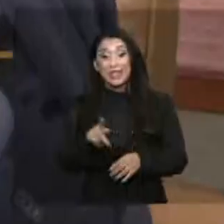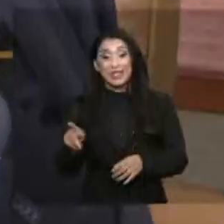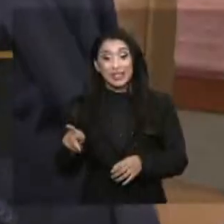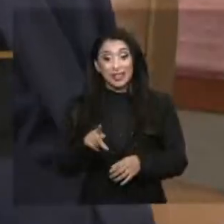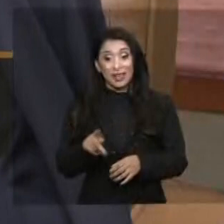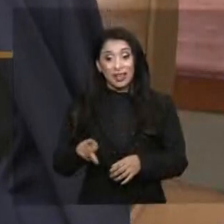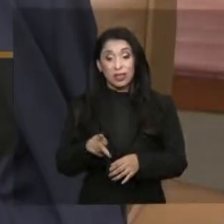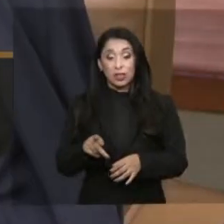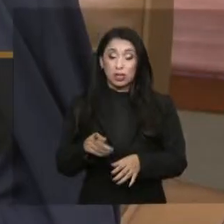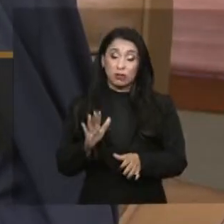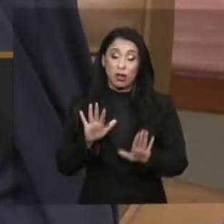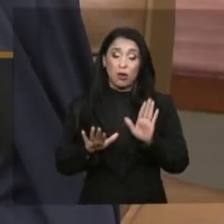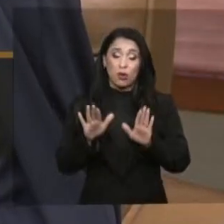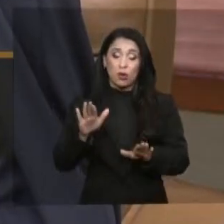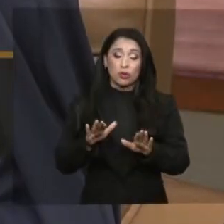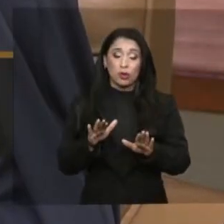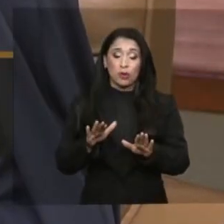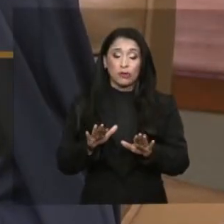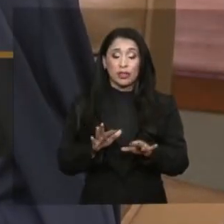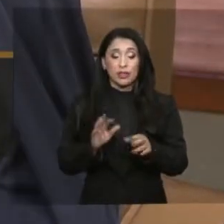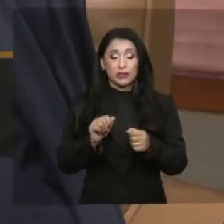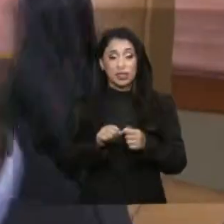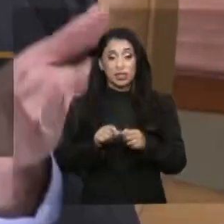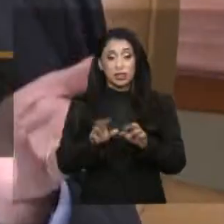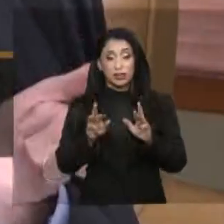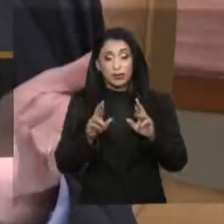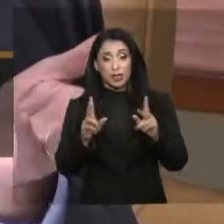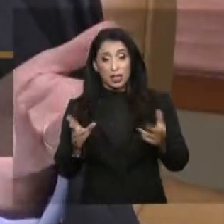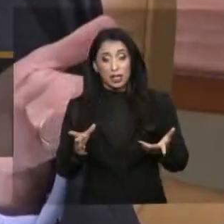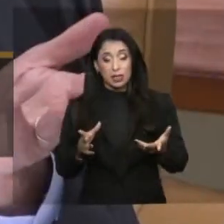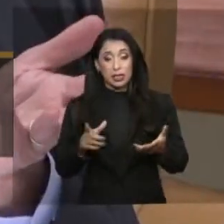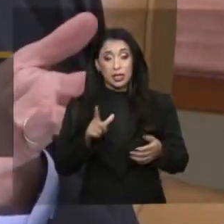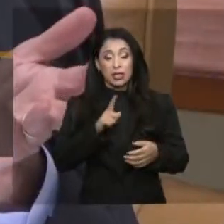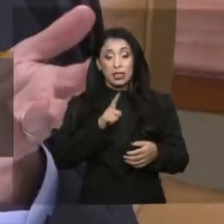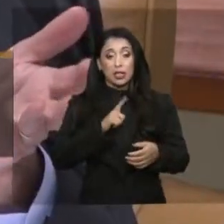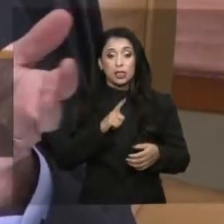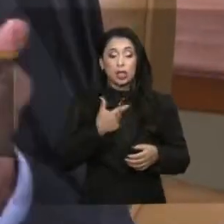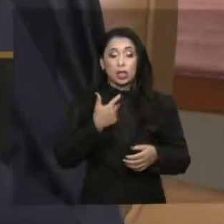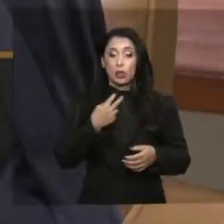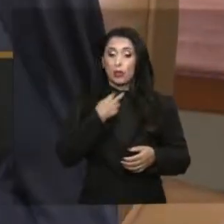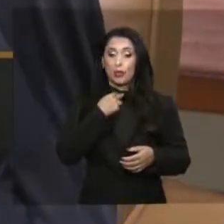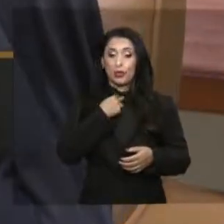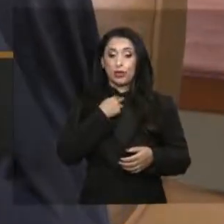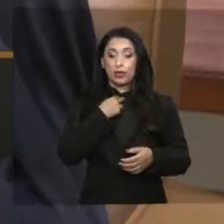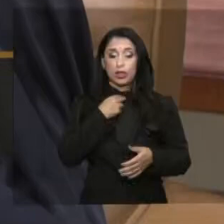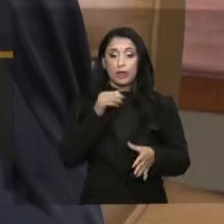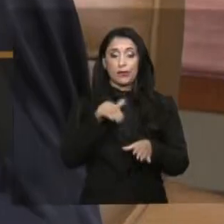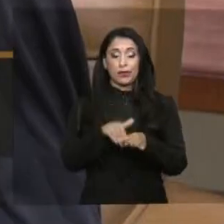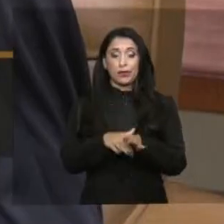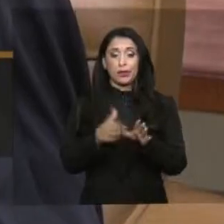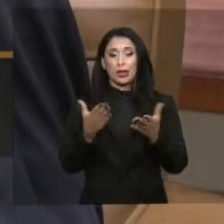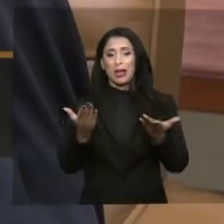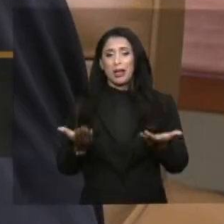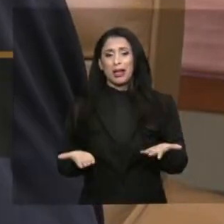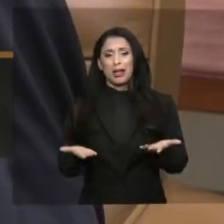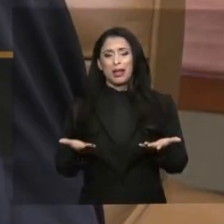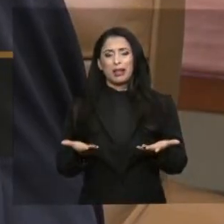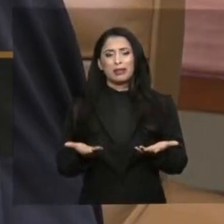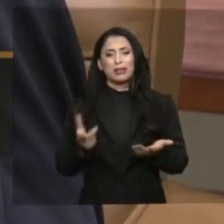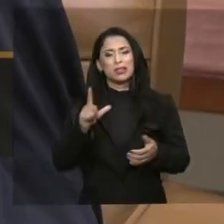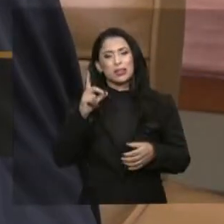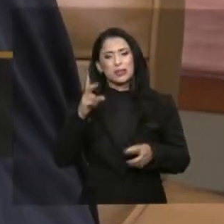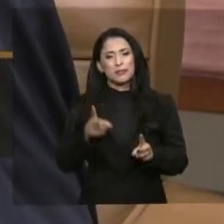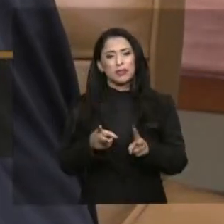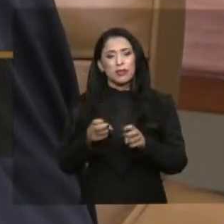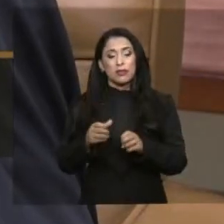conta das realidades do eventual impedimento, né, que chegou a contaminar entre nós até